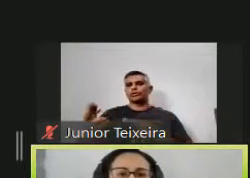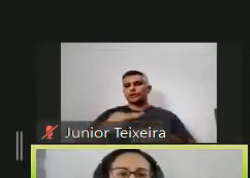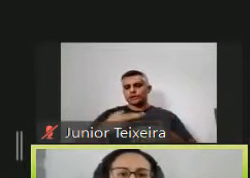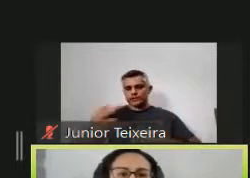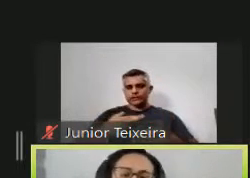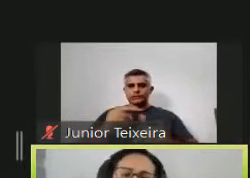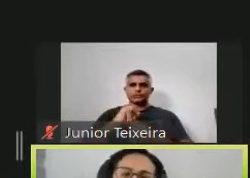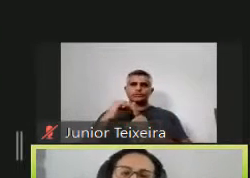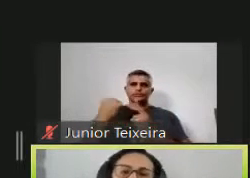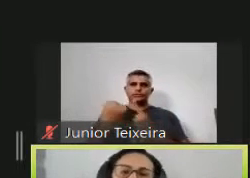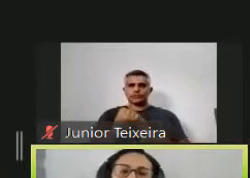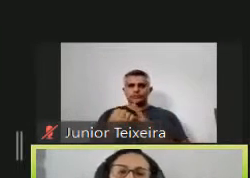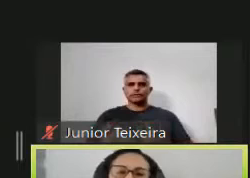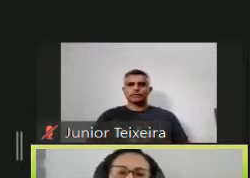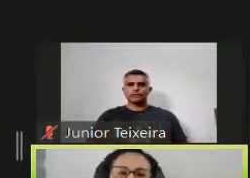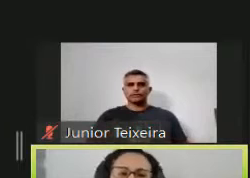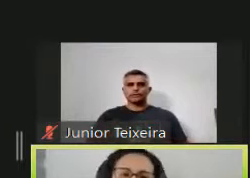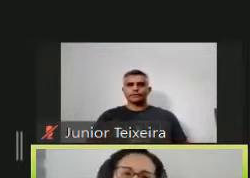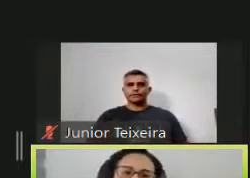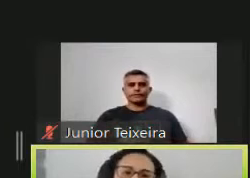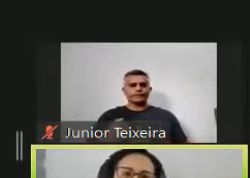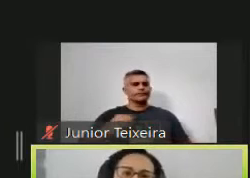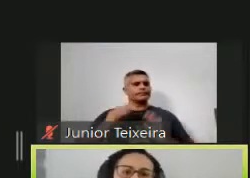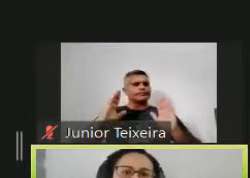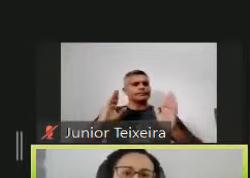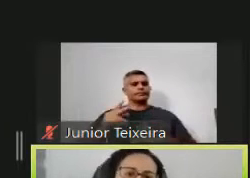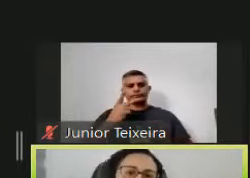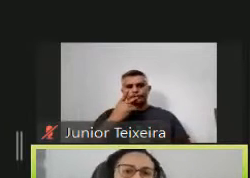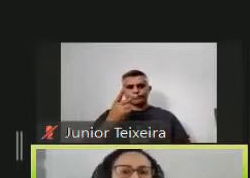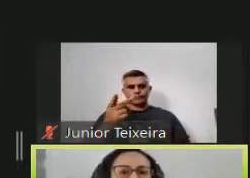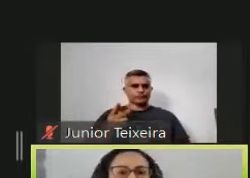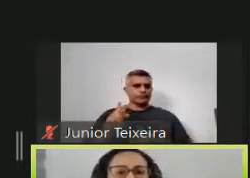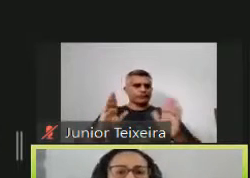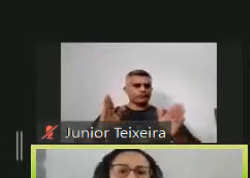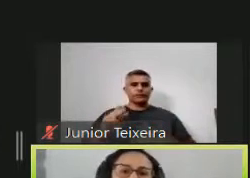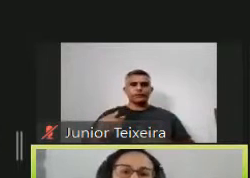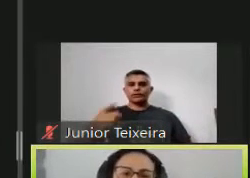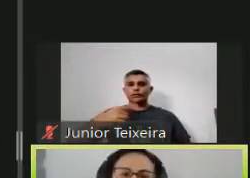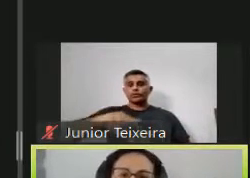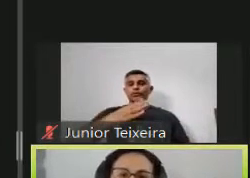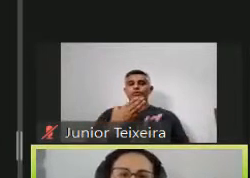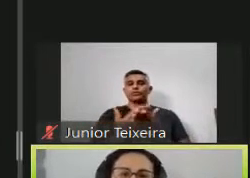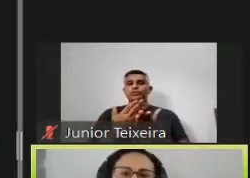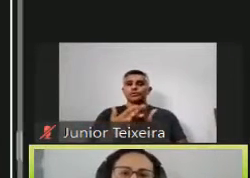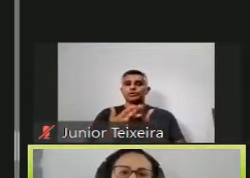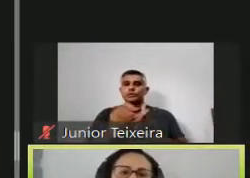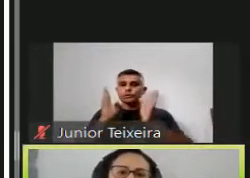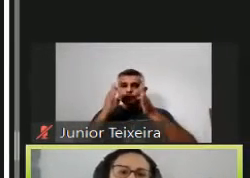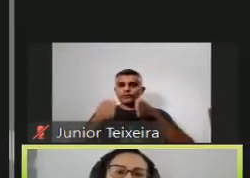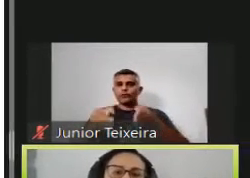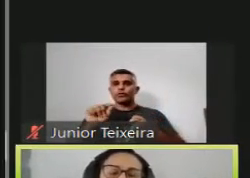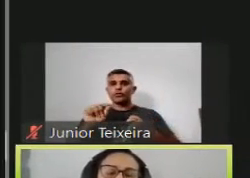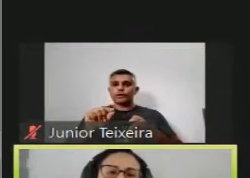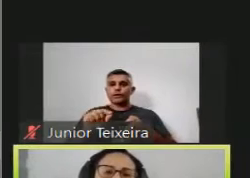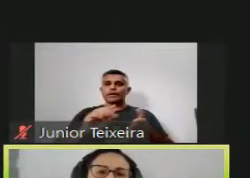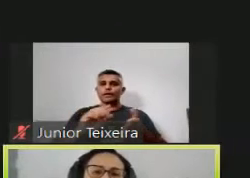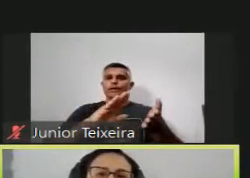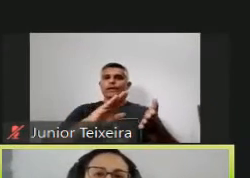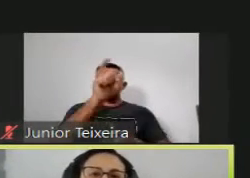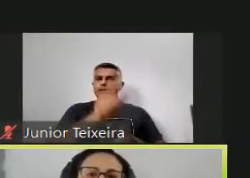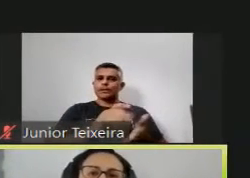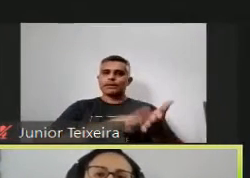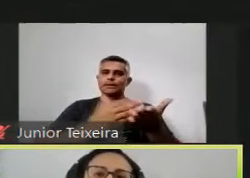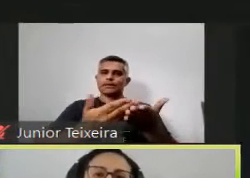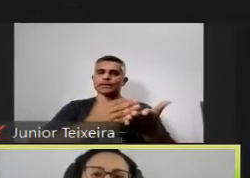Então, como eu disse antes, a gente procurou olhar as relações entre intérprete, aluno e professor, e a gente entende que essas